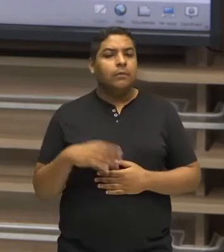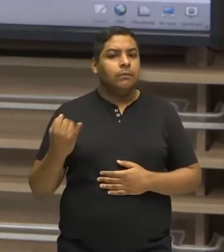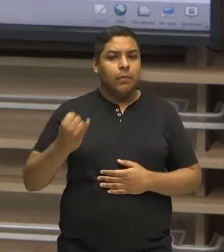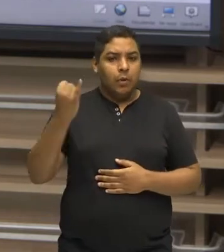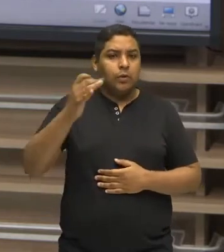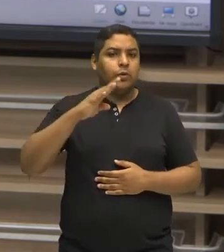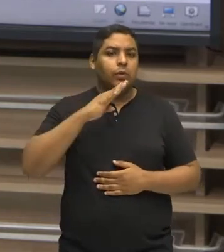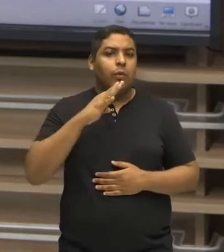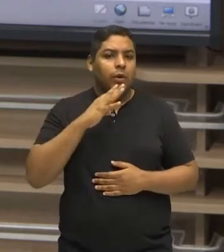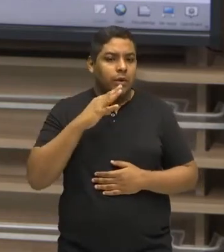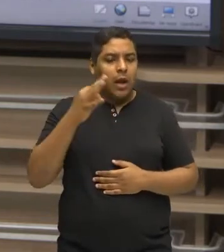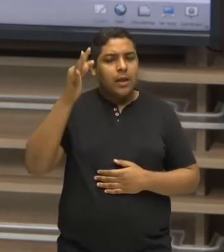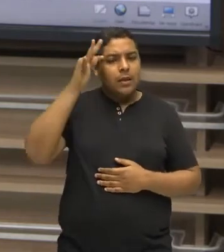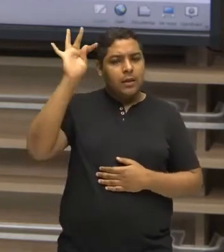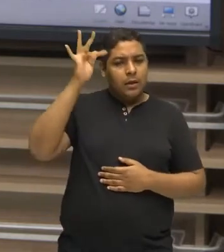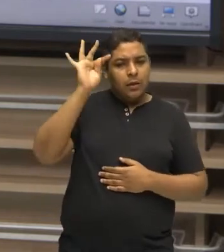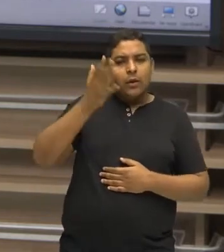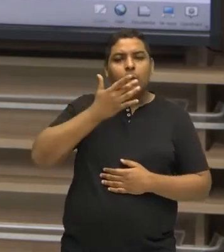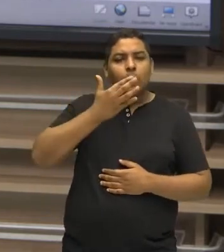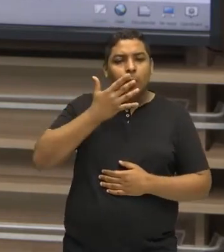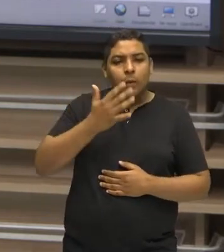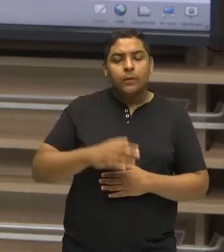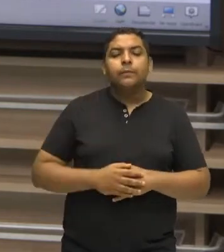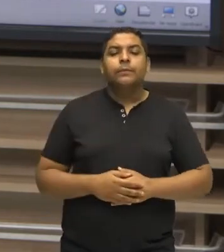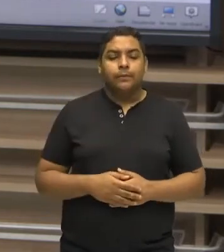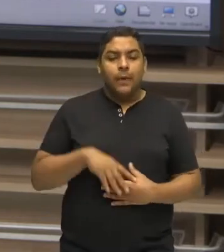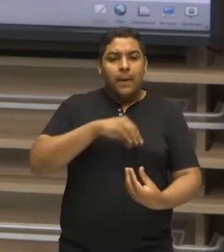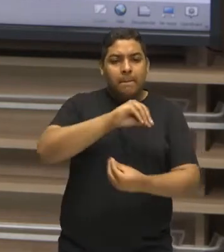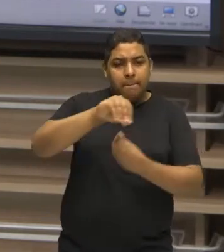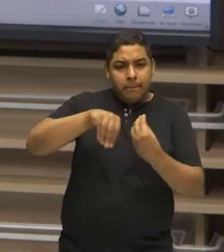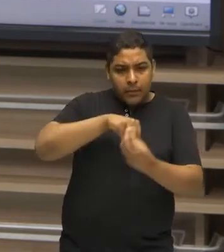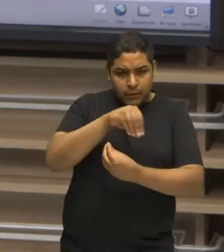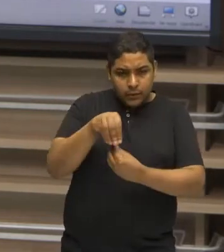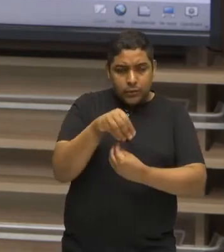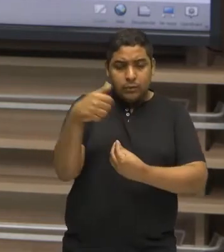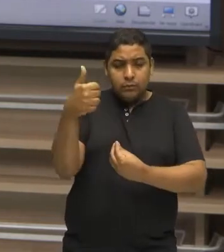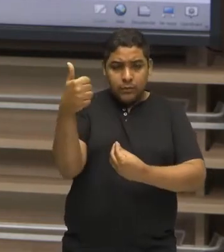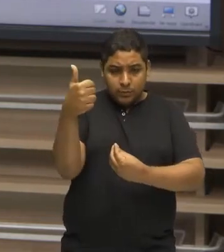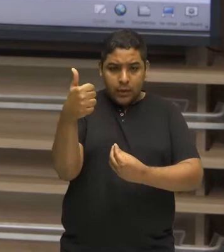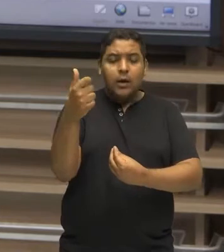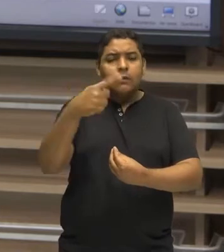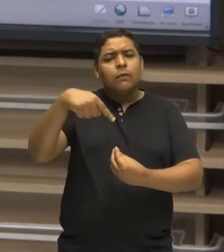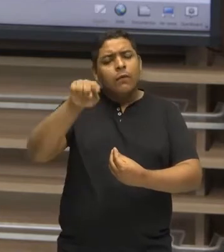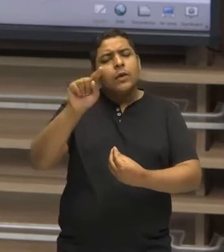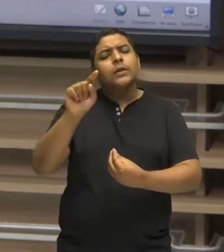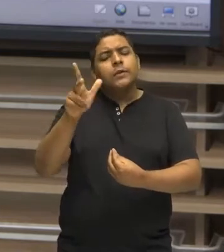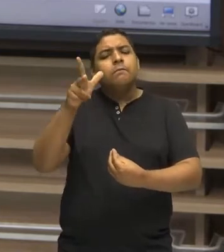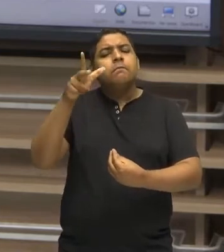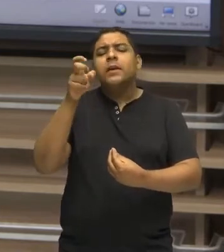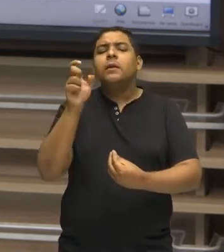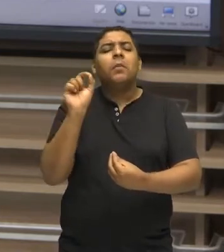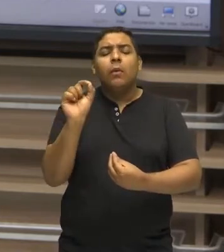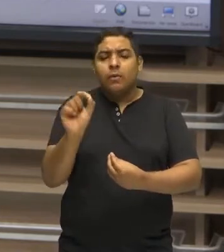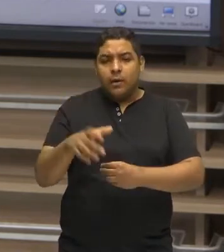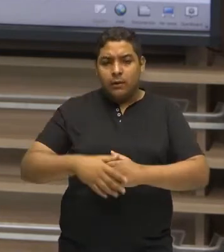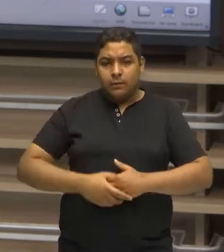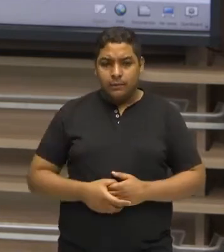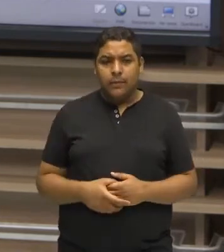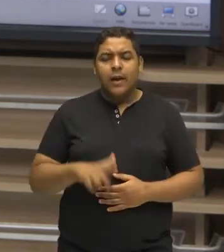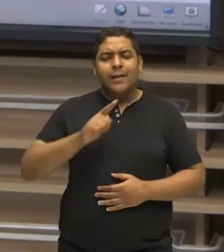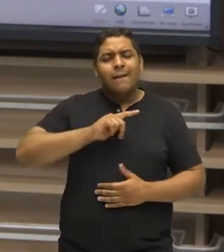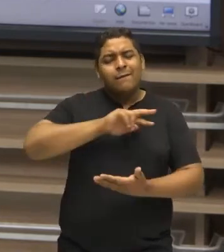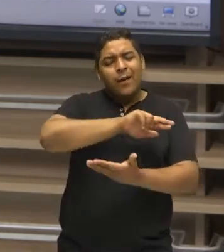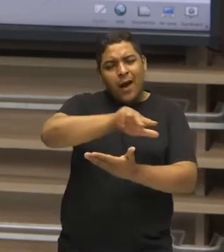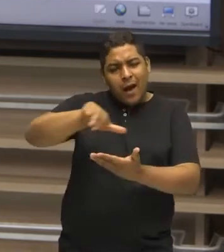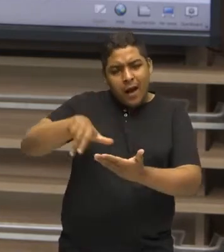da mistura, por exemplo, das cores primárias, vocês viram que nós podemos obter várias cores ali através